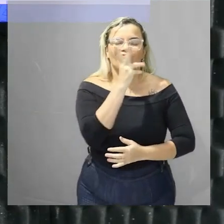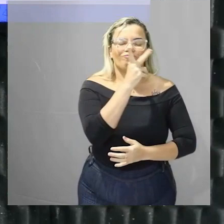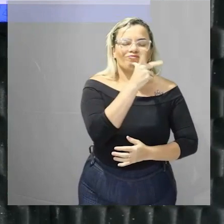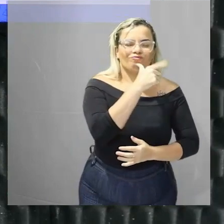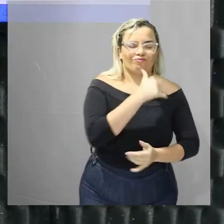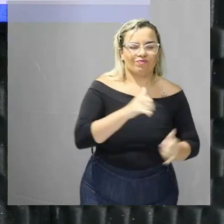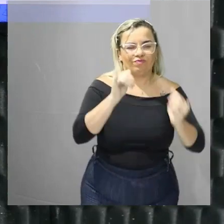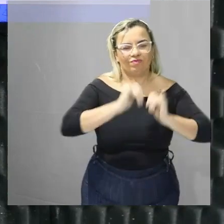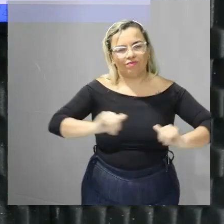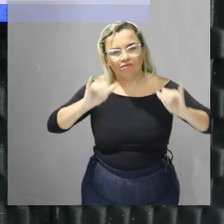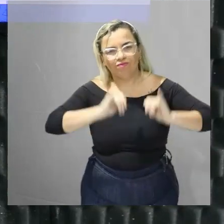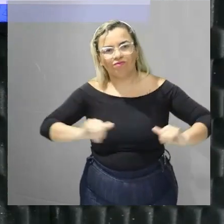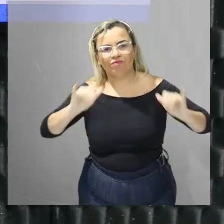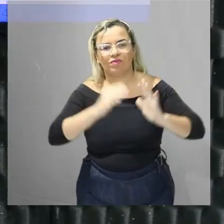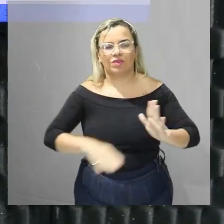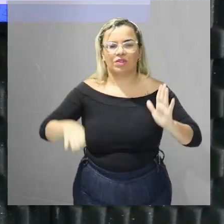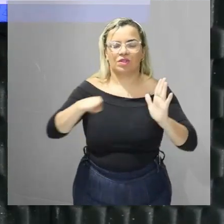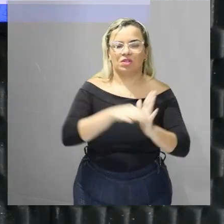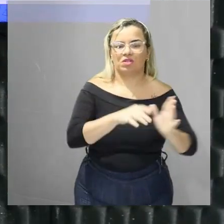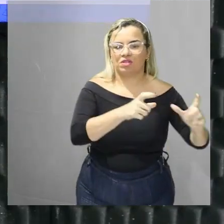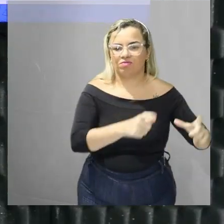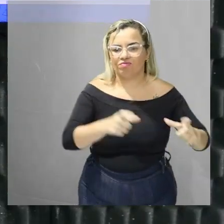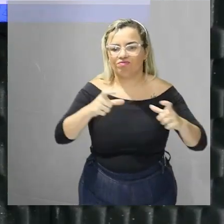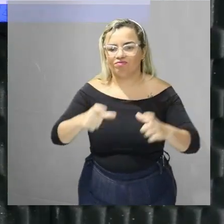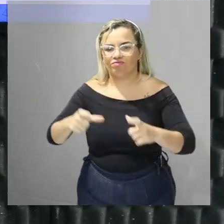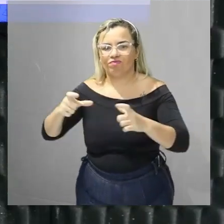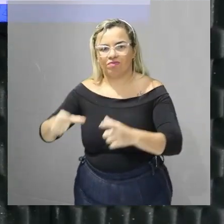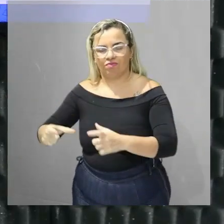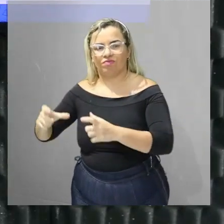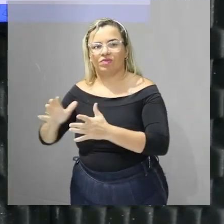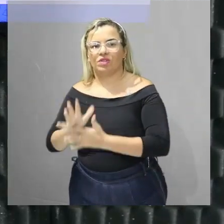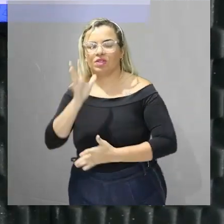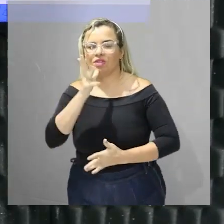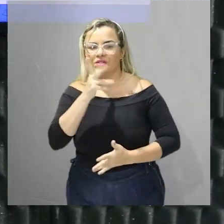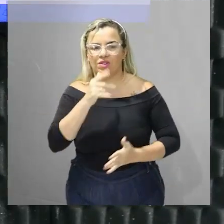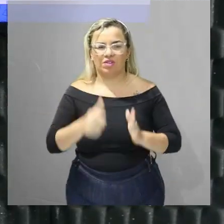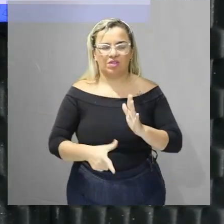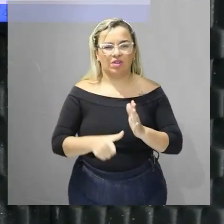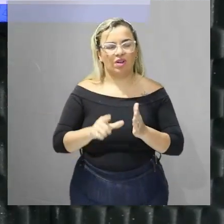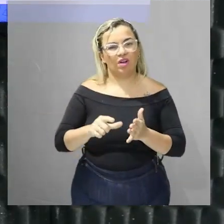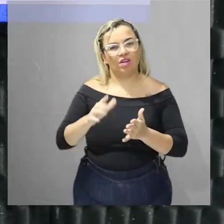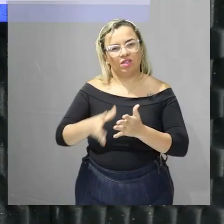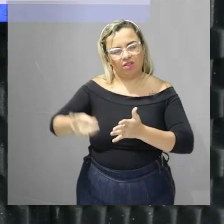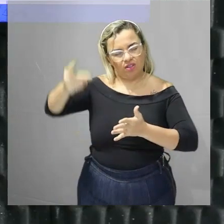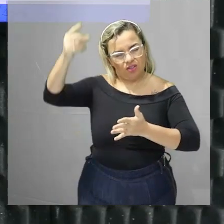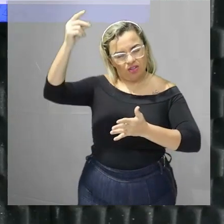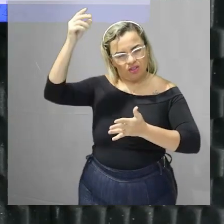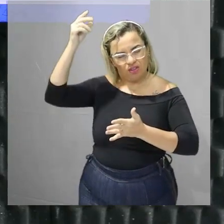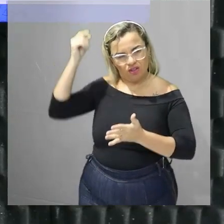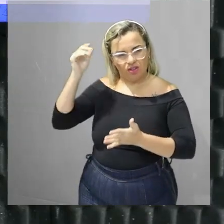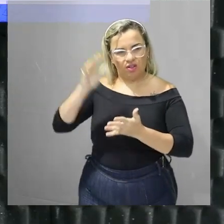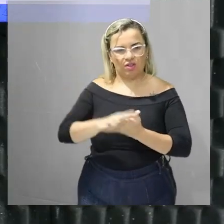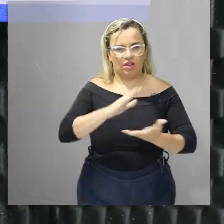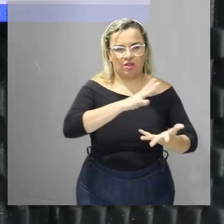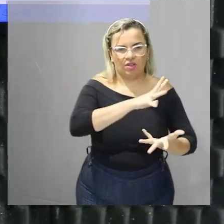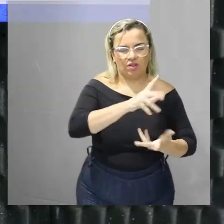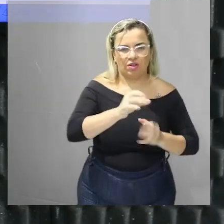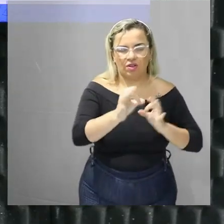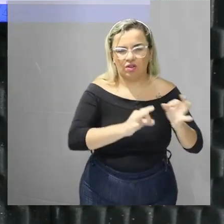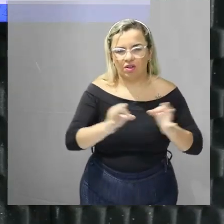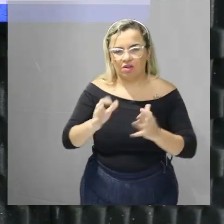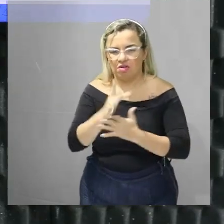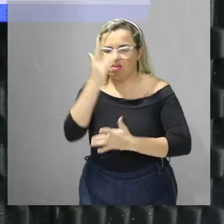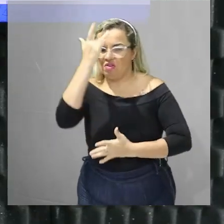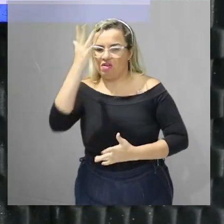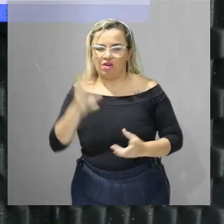chegassem em determinadas localidades. Por isso que ele diz, ó, antigamente era mais fácil, né? O mundo ele era mais organizado, ficava muito mais fácil